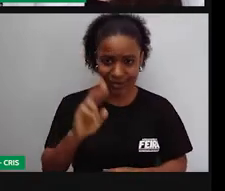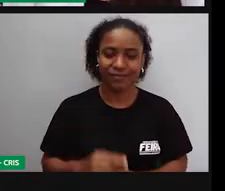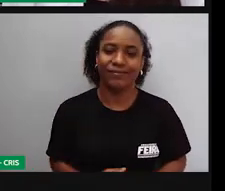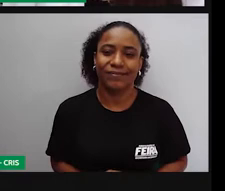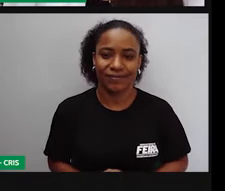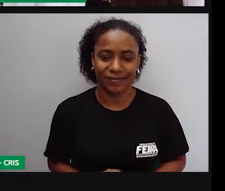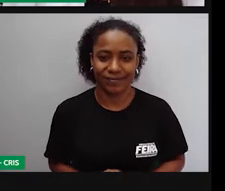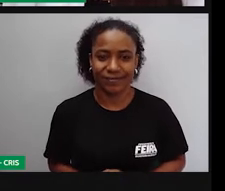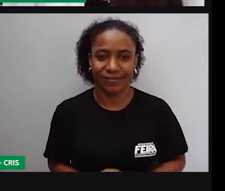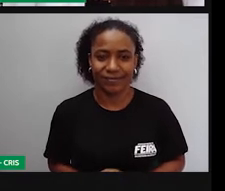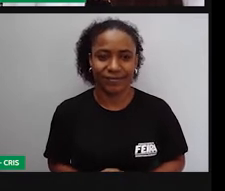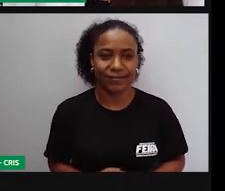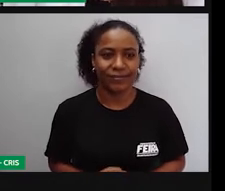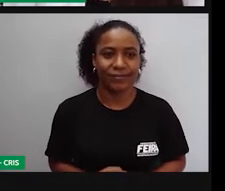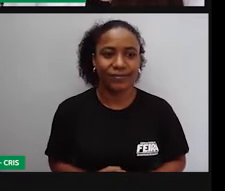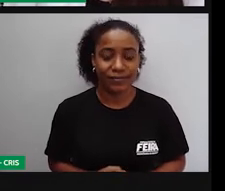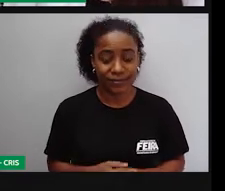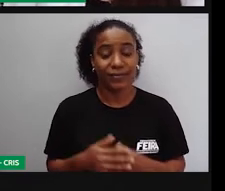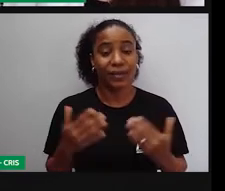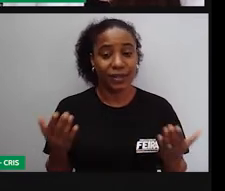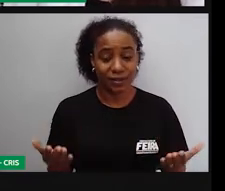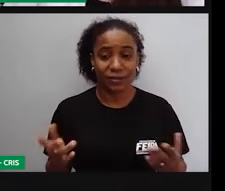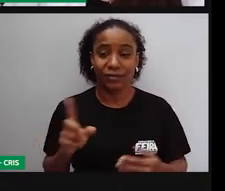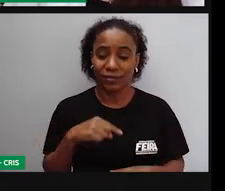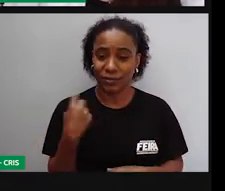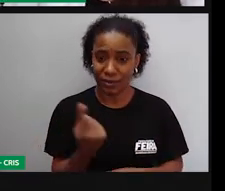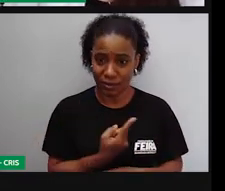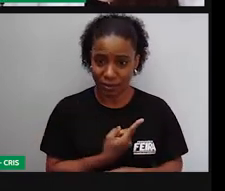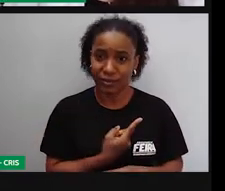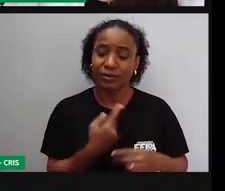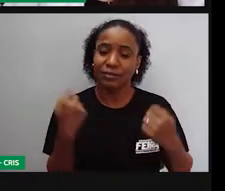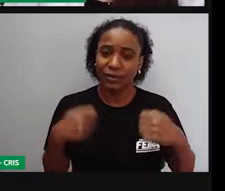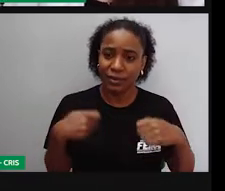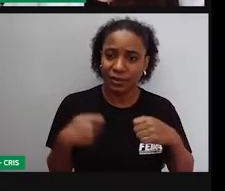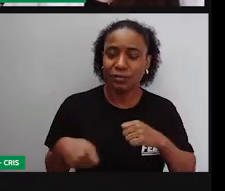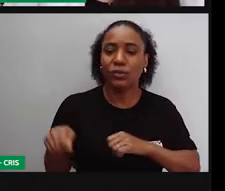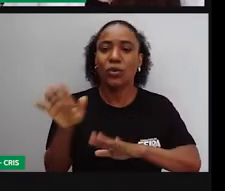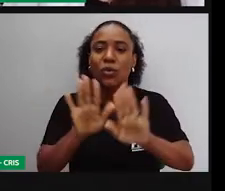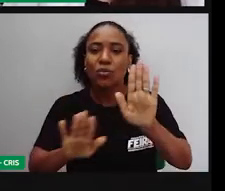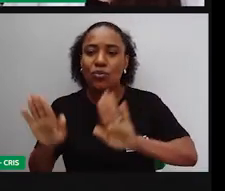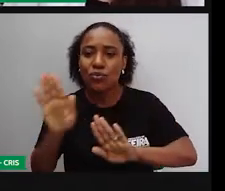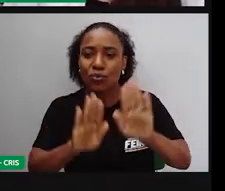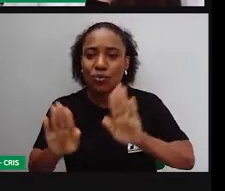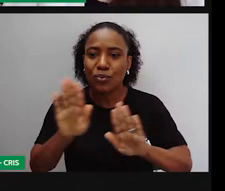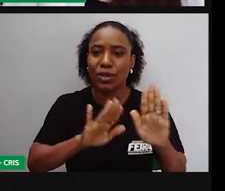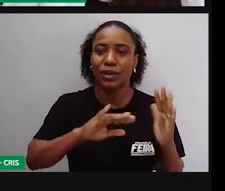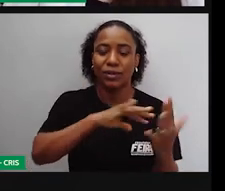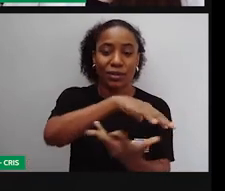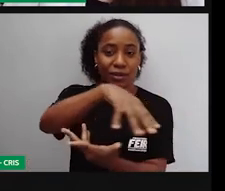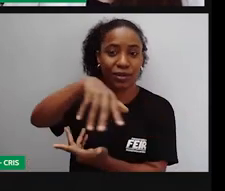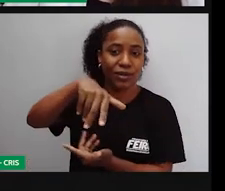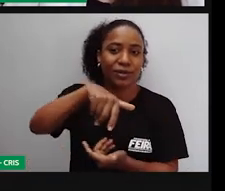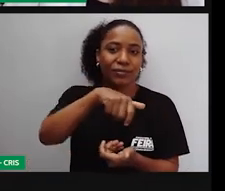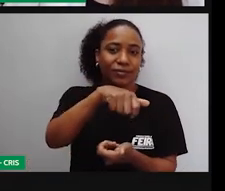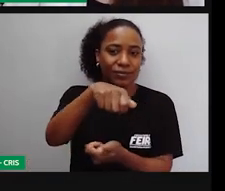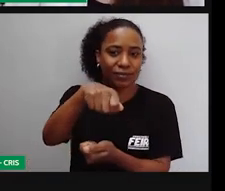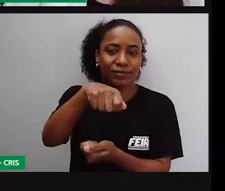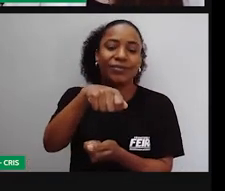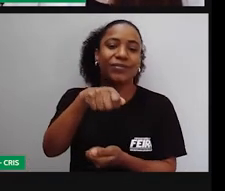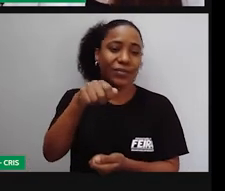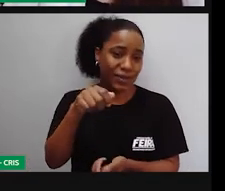para a humanidade, para o universo, para o nosso planeta. Então, ele vem falando por que que